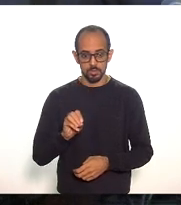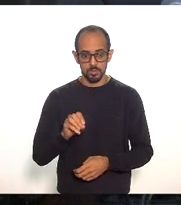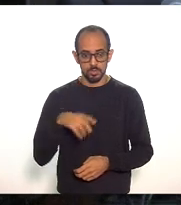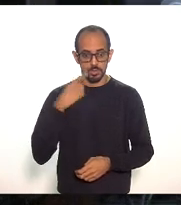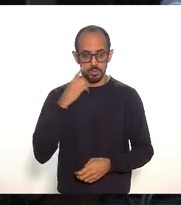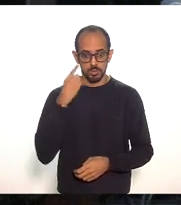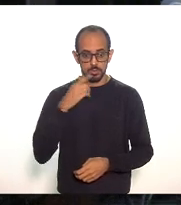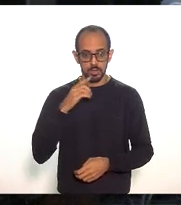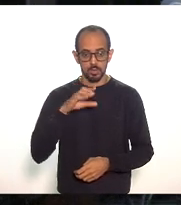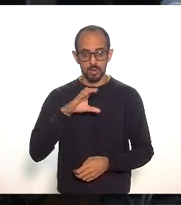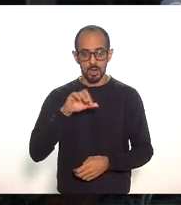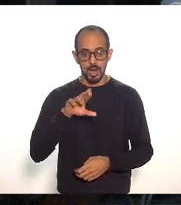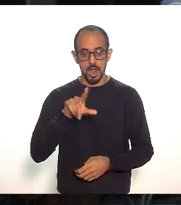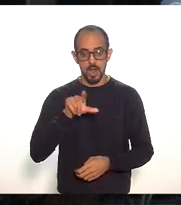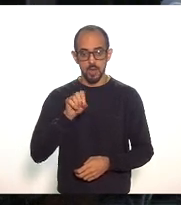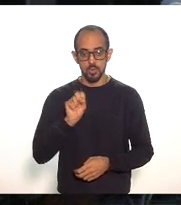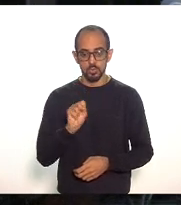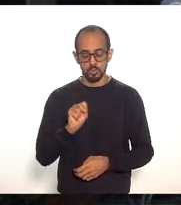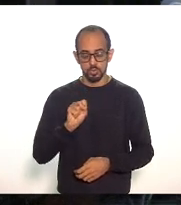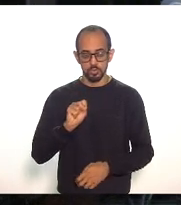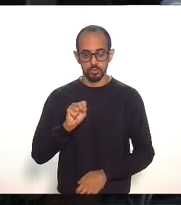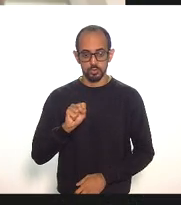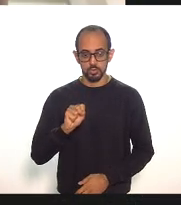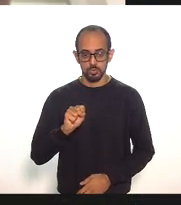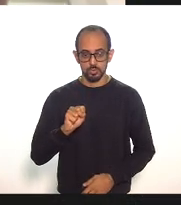Deputado Carlos Macedo.